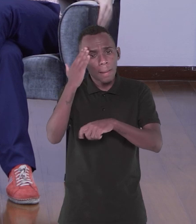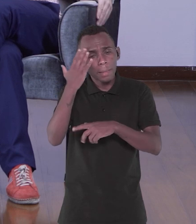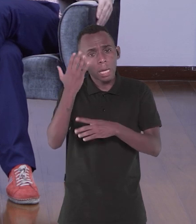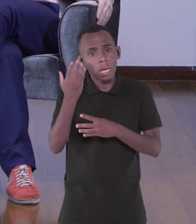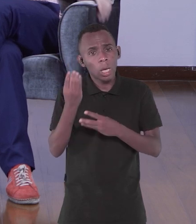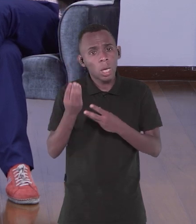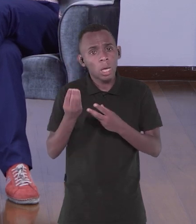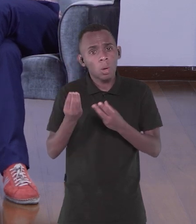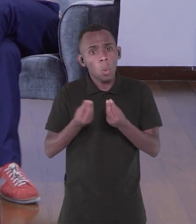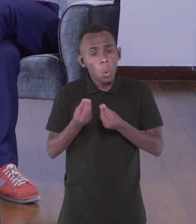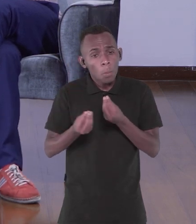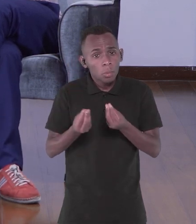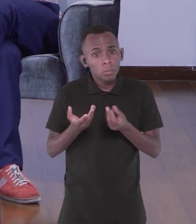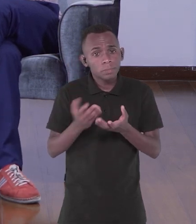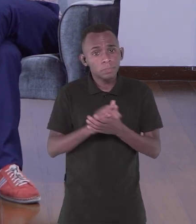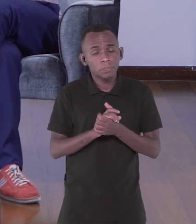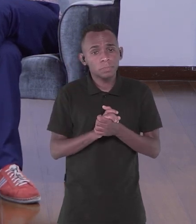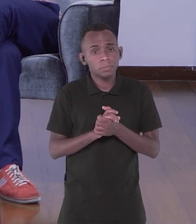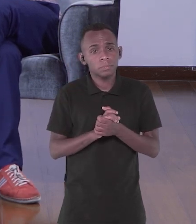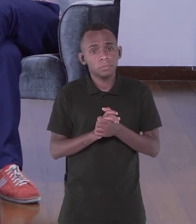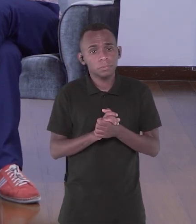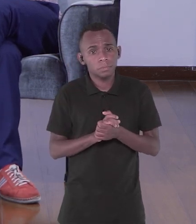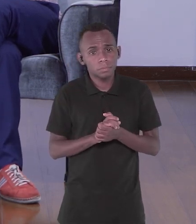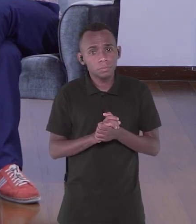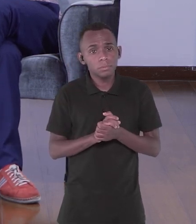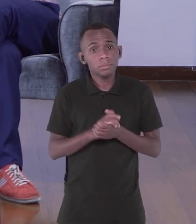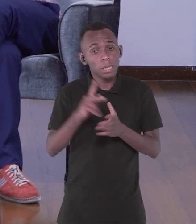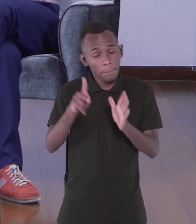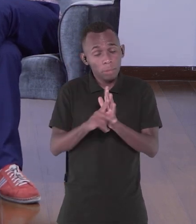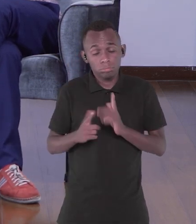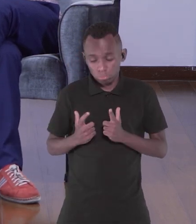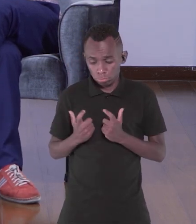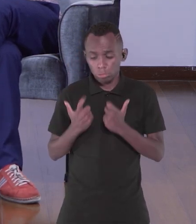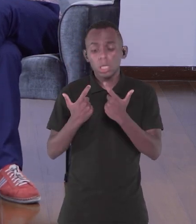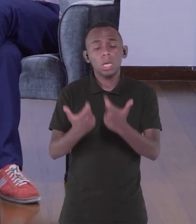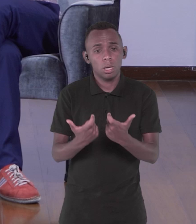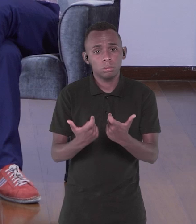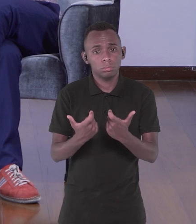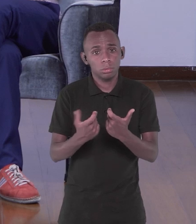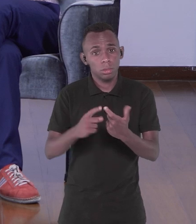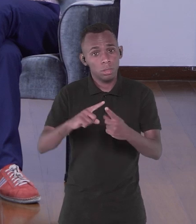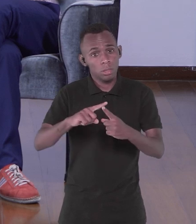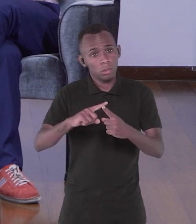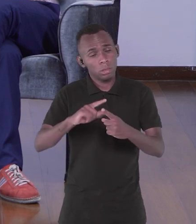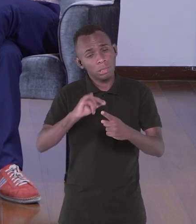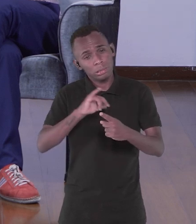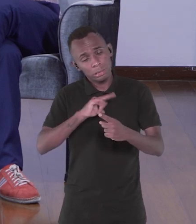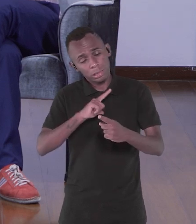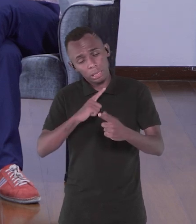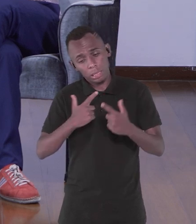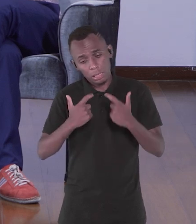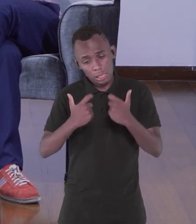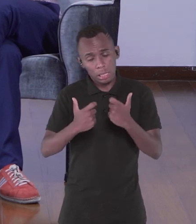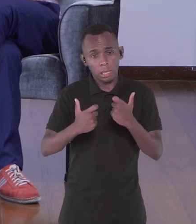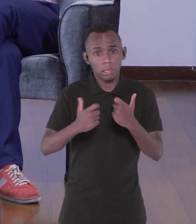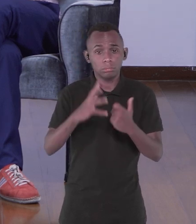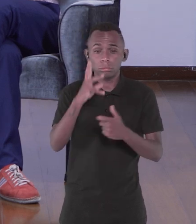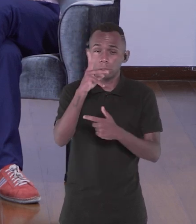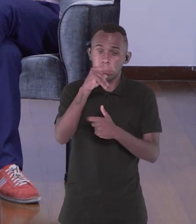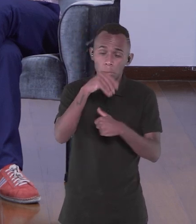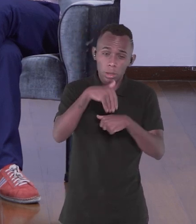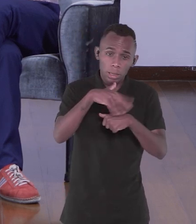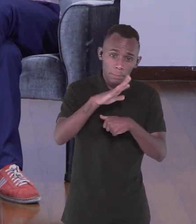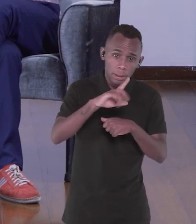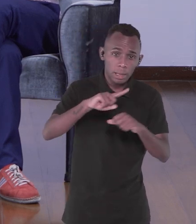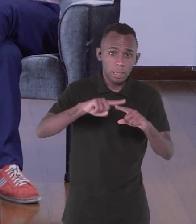obrigado. É um metrônomo de guerras, né? Mais longas, mais curtas, mas todas